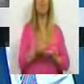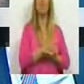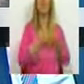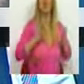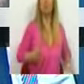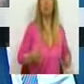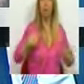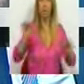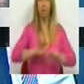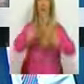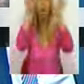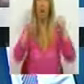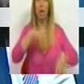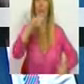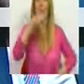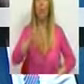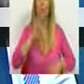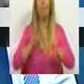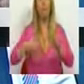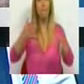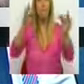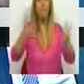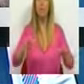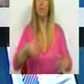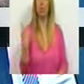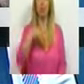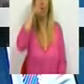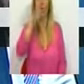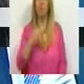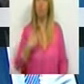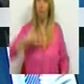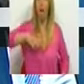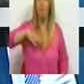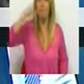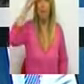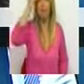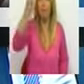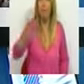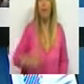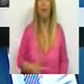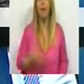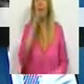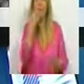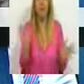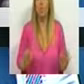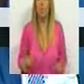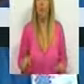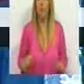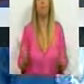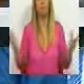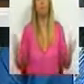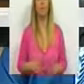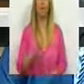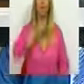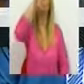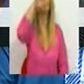10%. Nós não sabemos, queremos saber. Pelos vistos não existe. Senhor Ministro, já agora esta